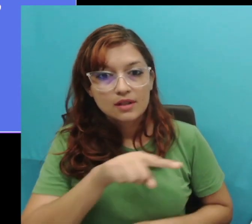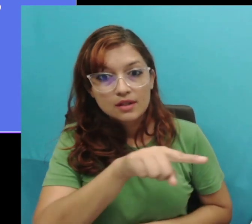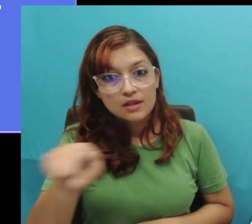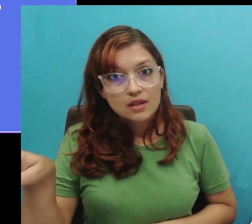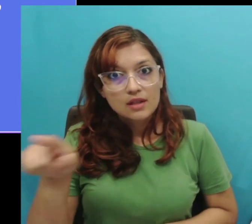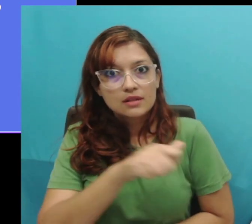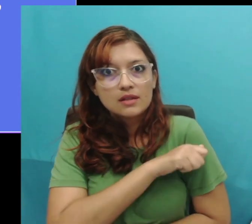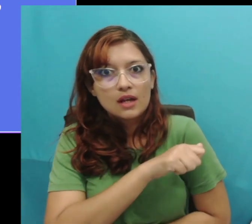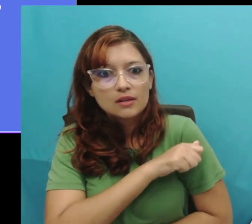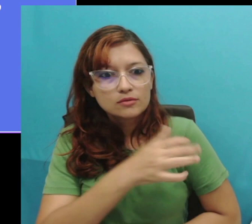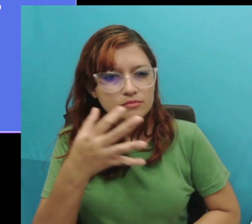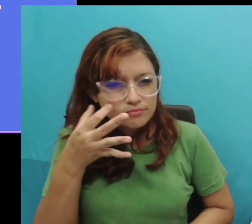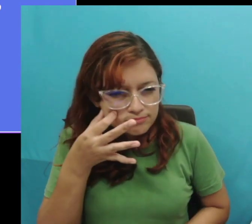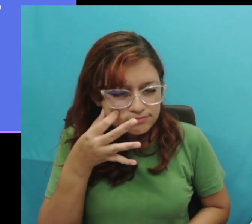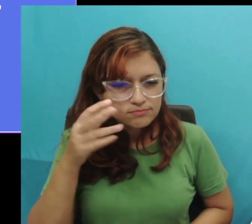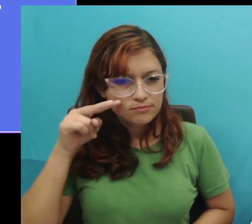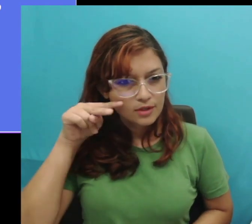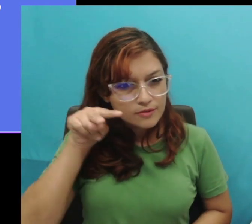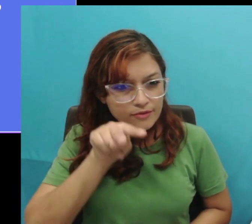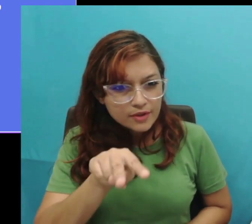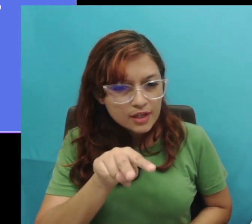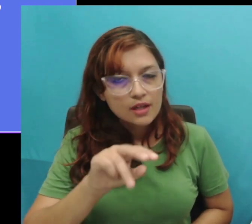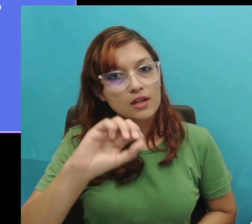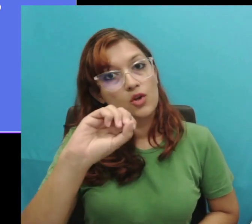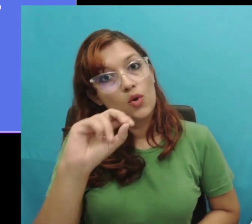aulas de física usando